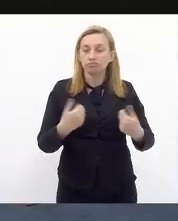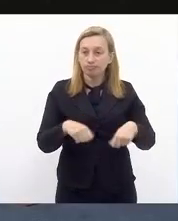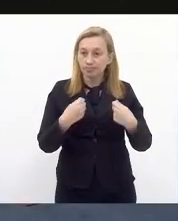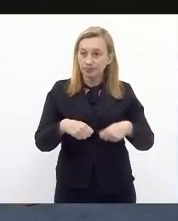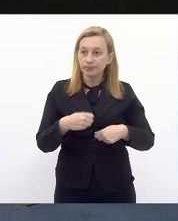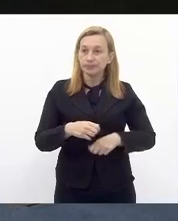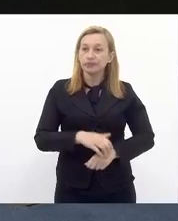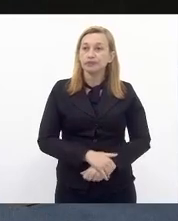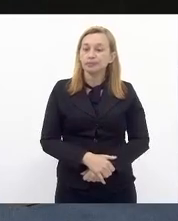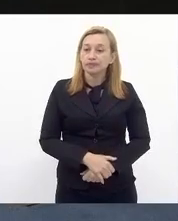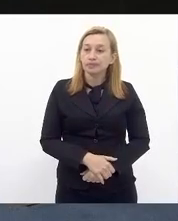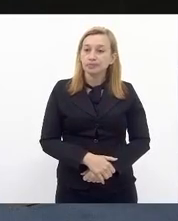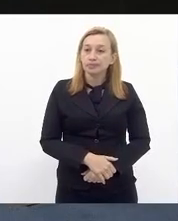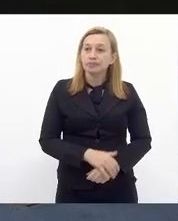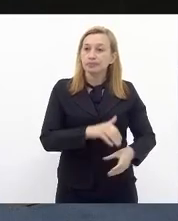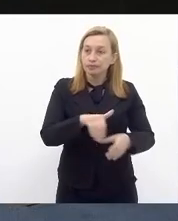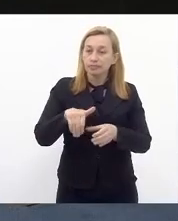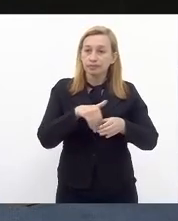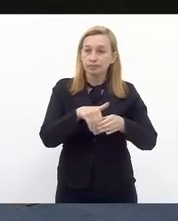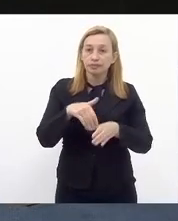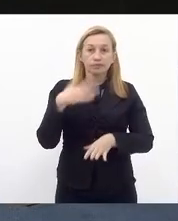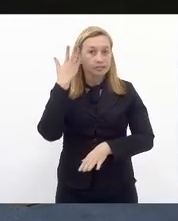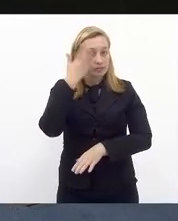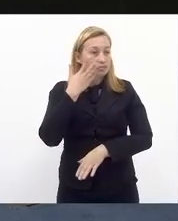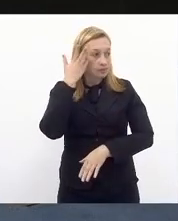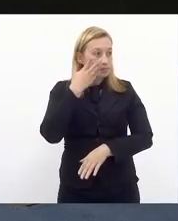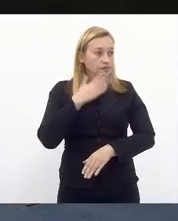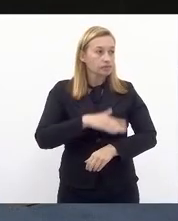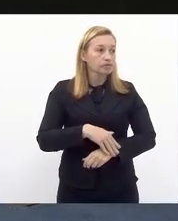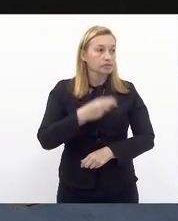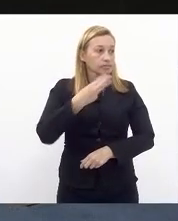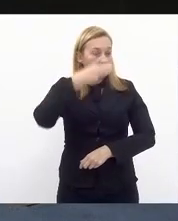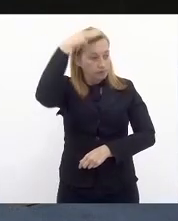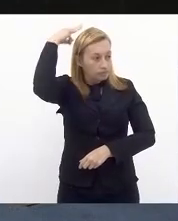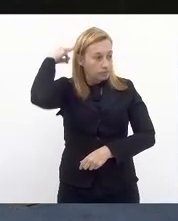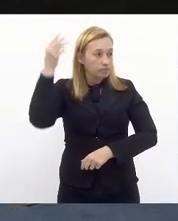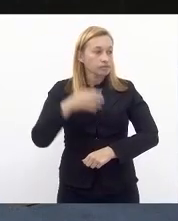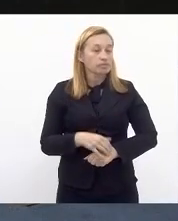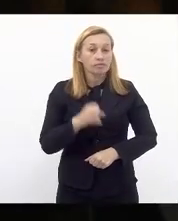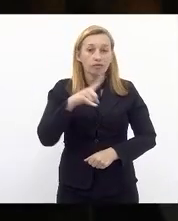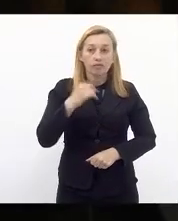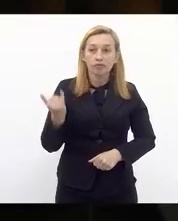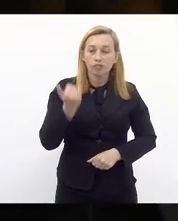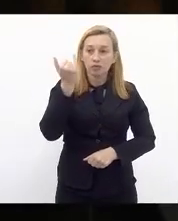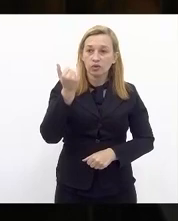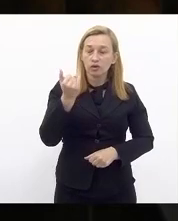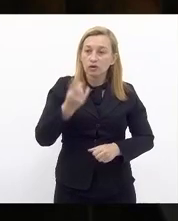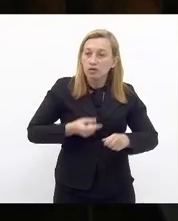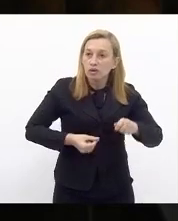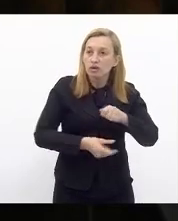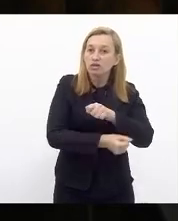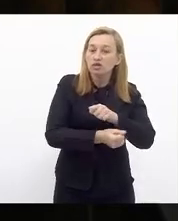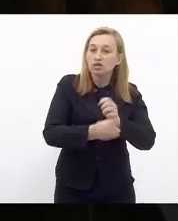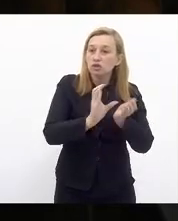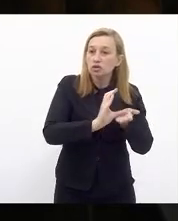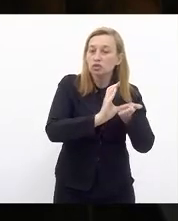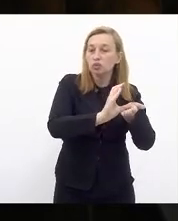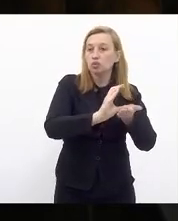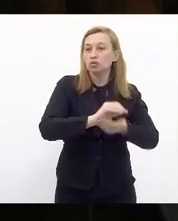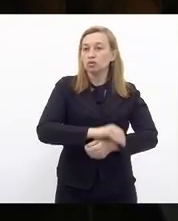passado a rotação dessas mensagens Márcio é muito importante investir